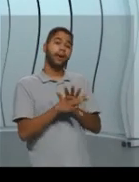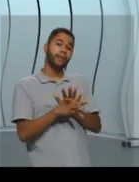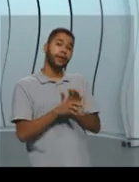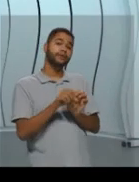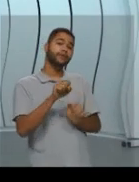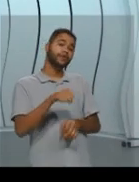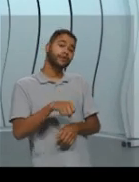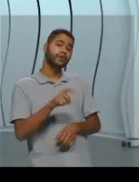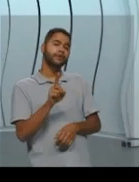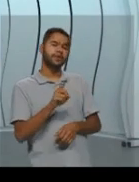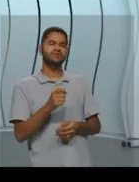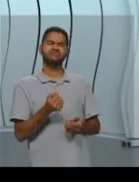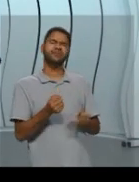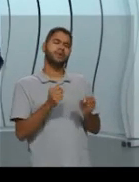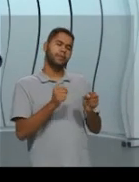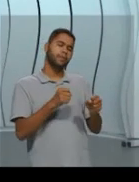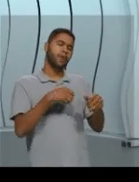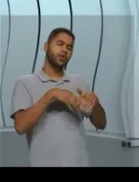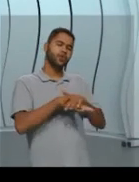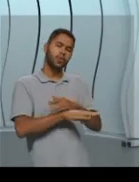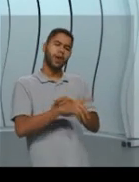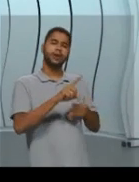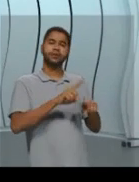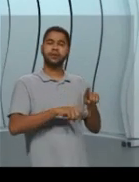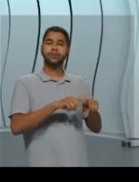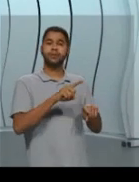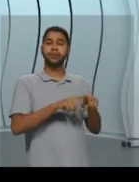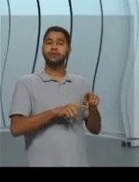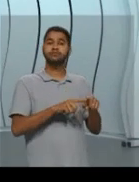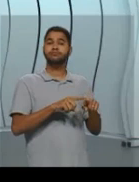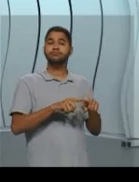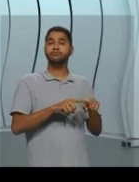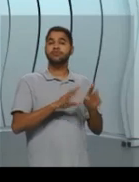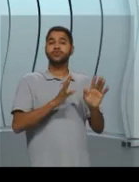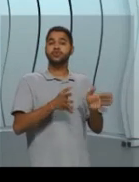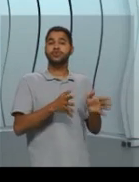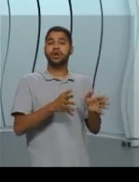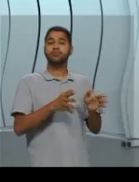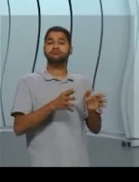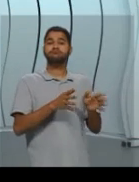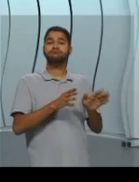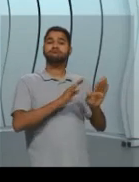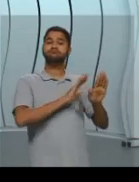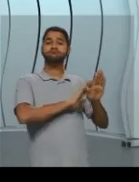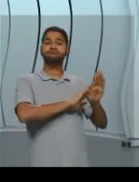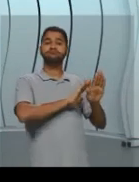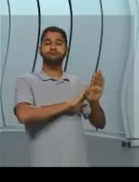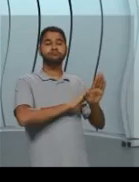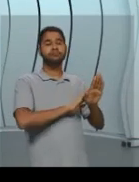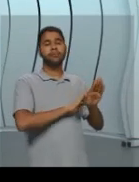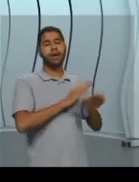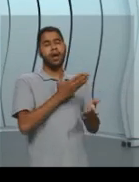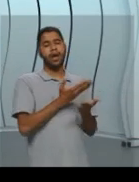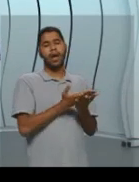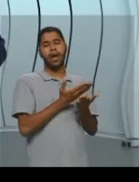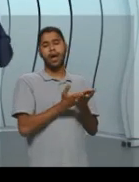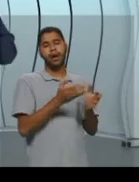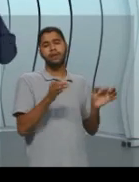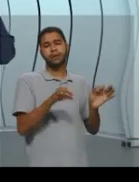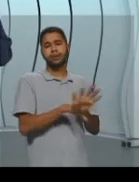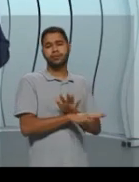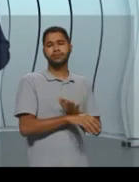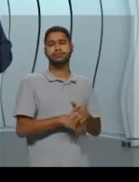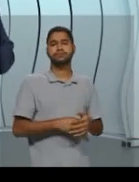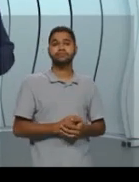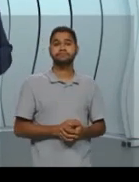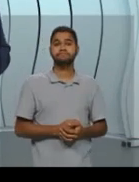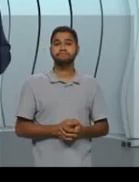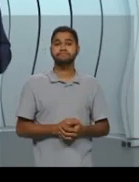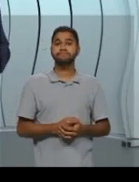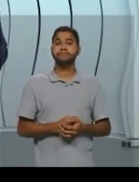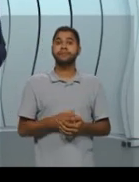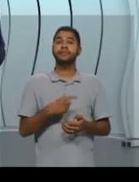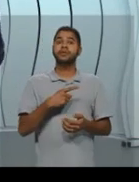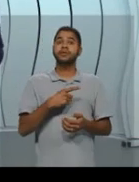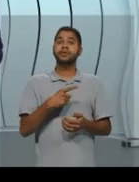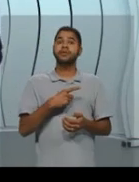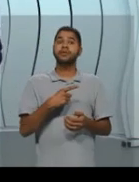respondeu? Podem guardar o material. Isso quis dizer para ele: a aula está terminando. Entendeu? Então, aí teve